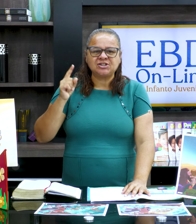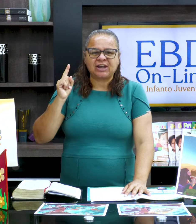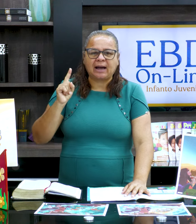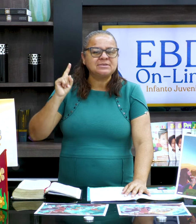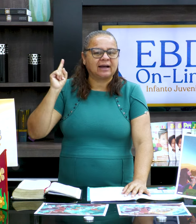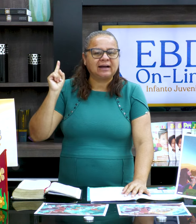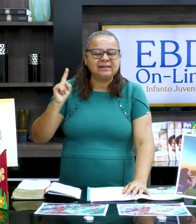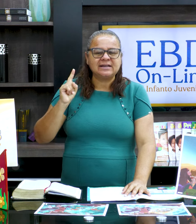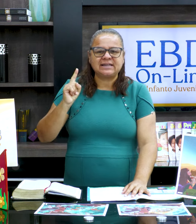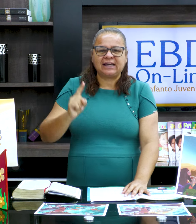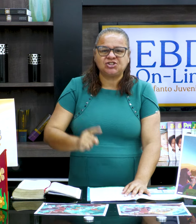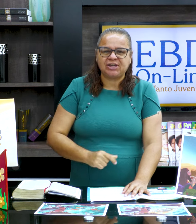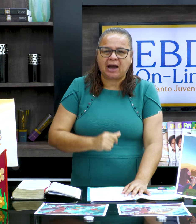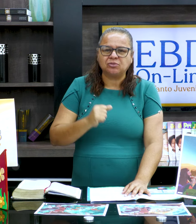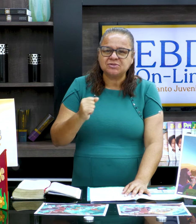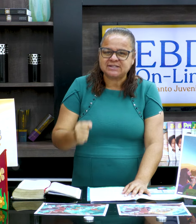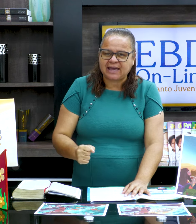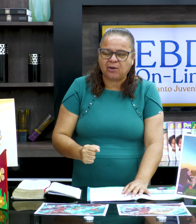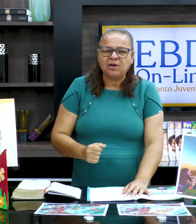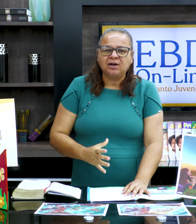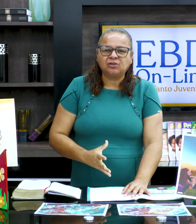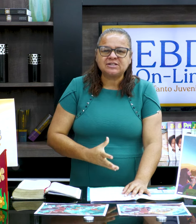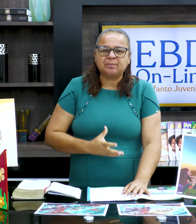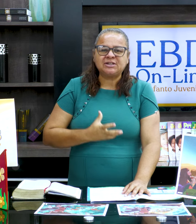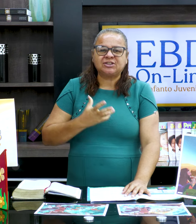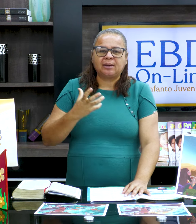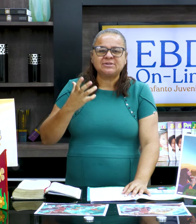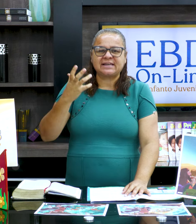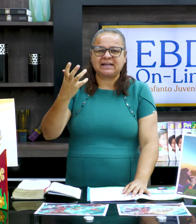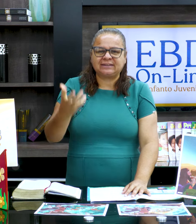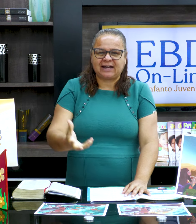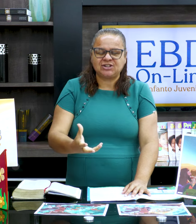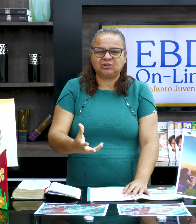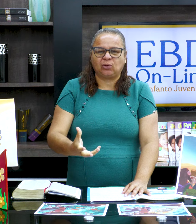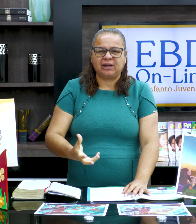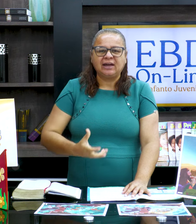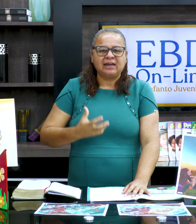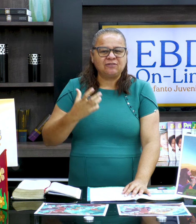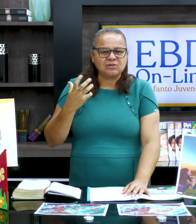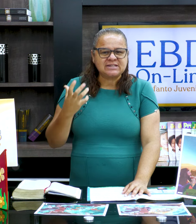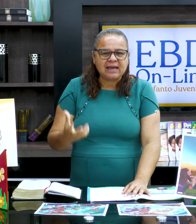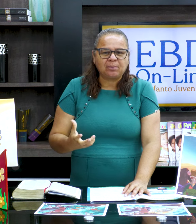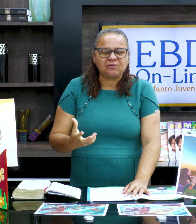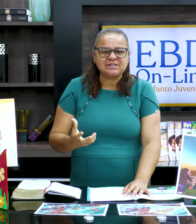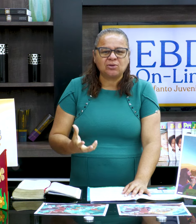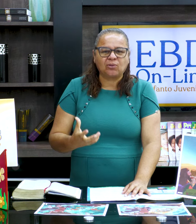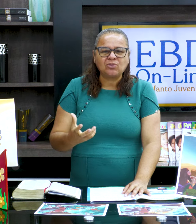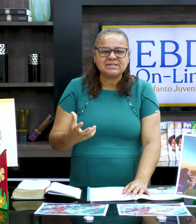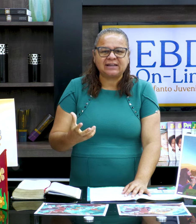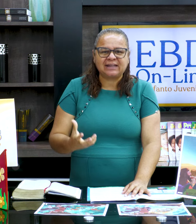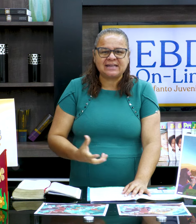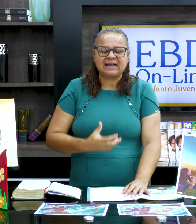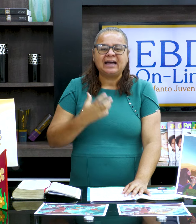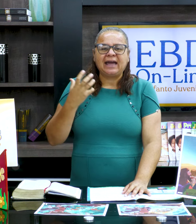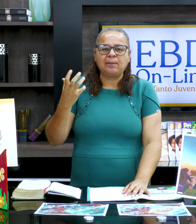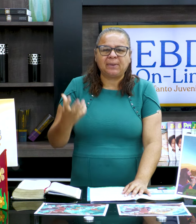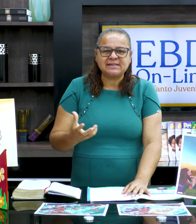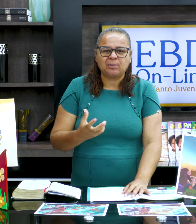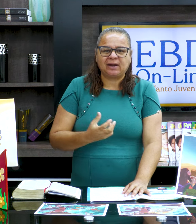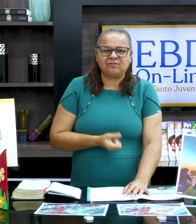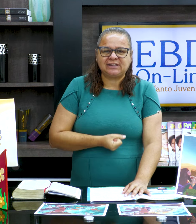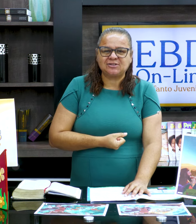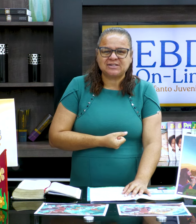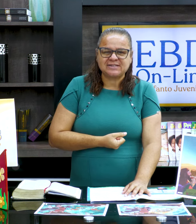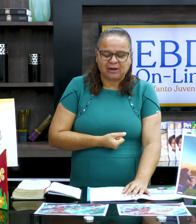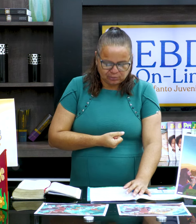então para chegarmos na canã Celestial no céu nós também temos essa trajetória e você Professor Com certeza é